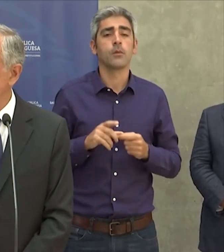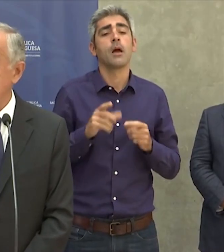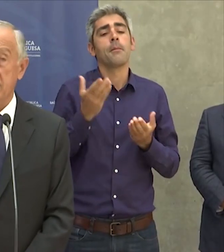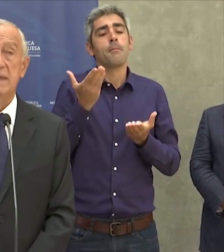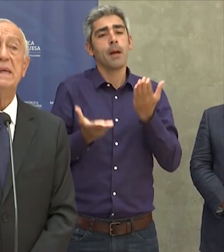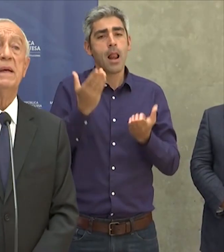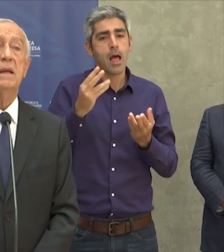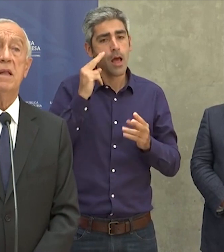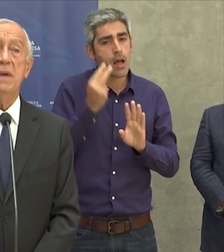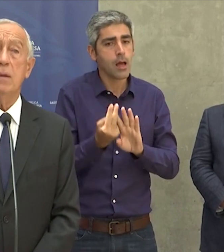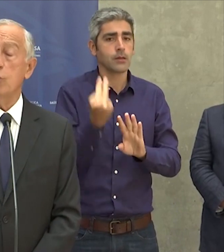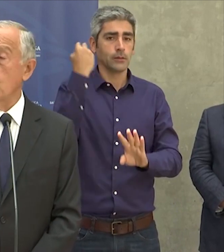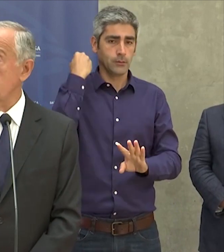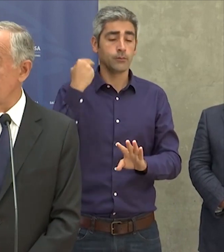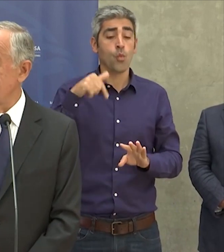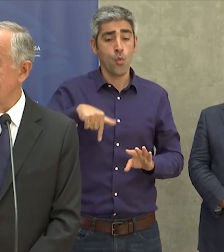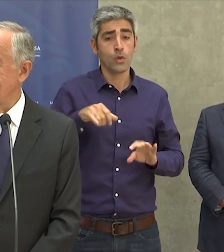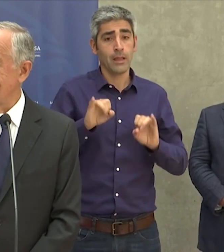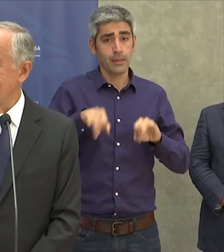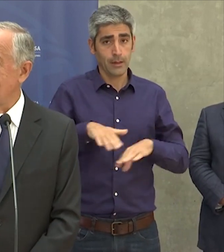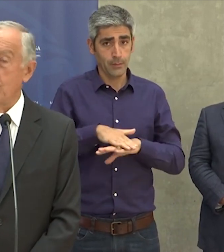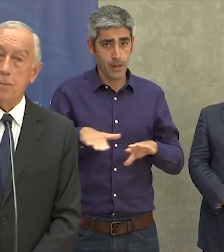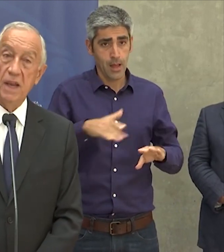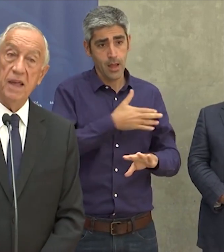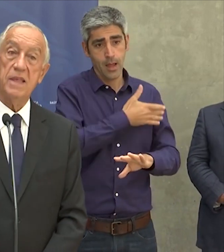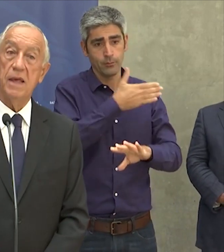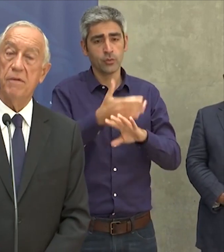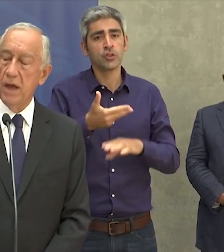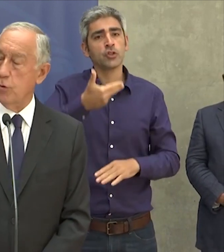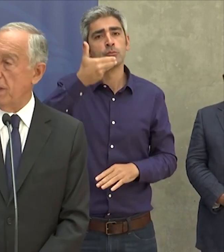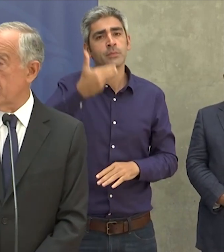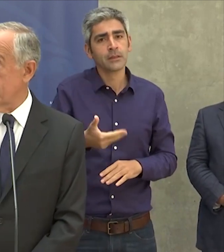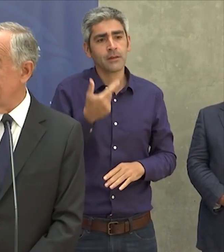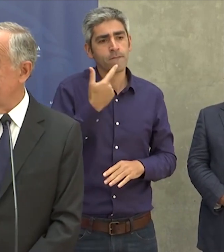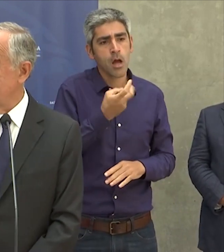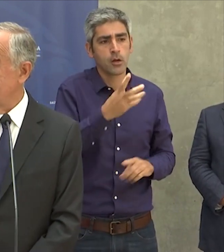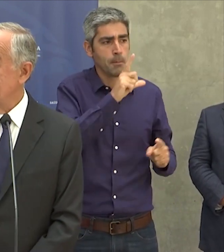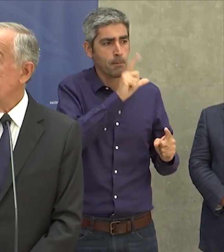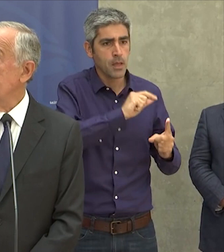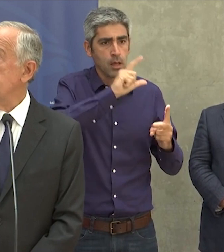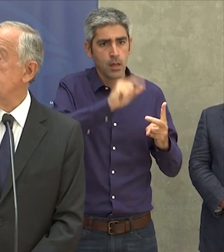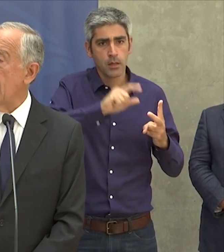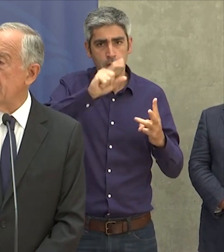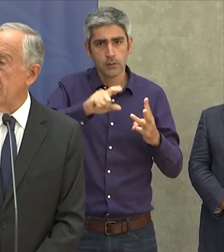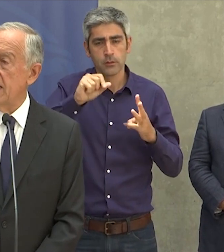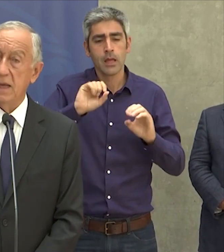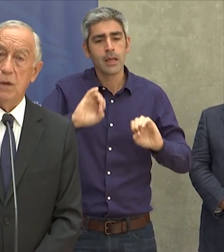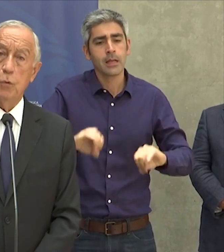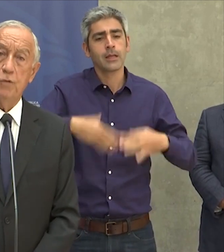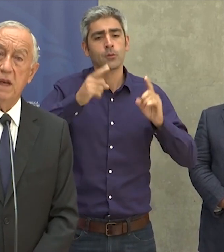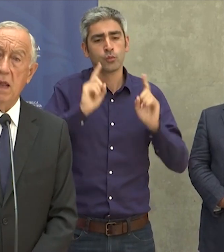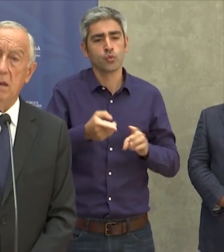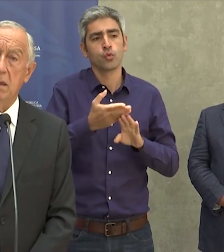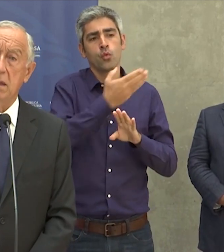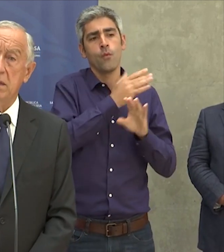balanço, que terminamos hoje uma experiência de vários meses, iniciada